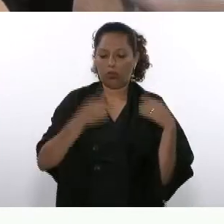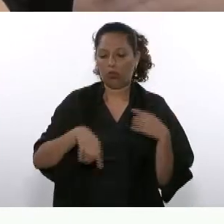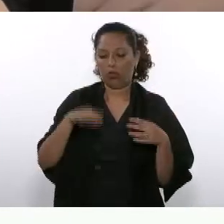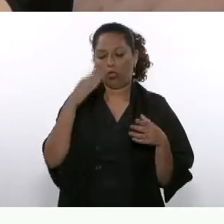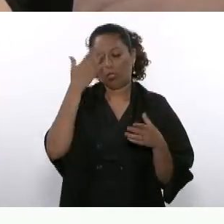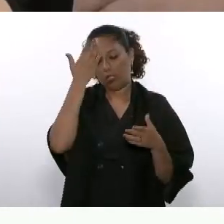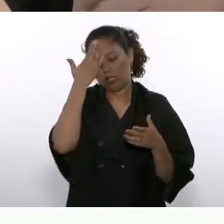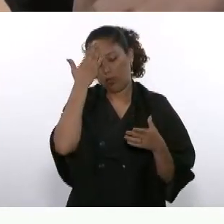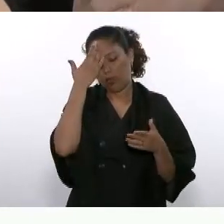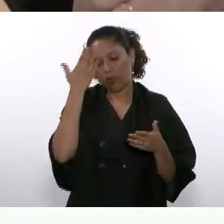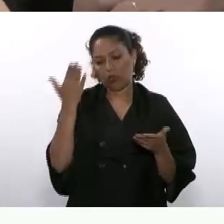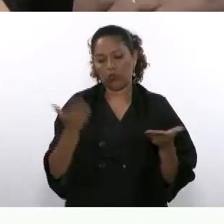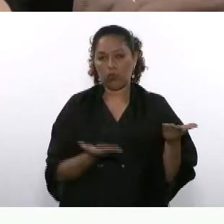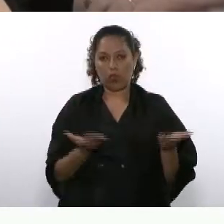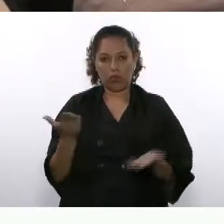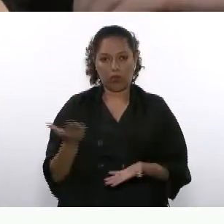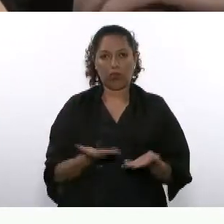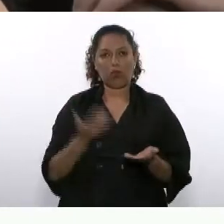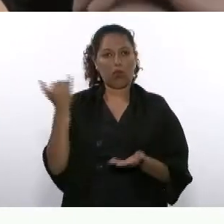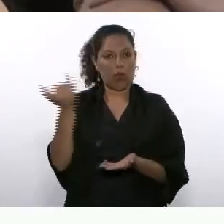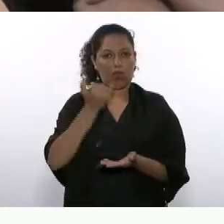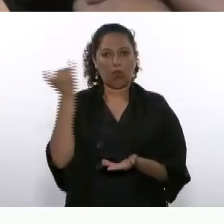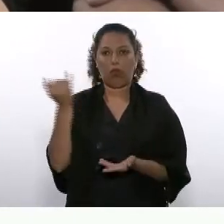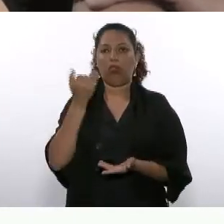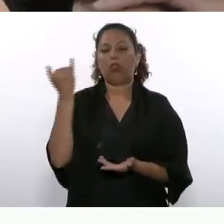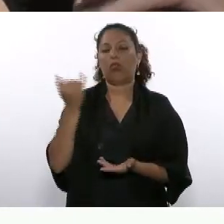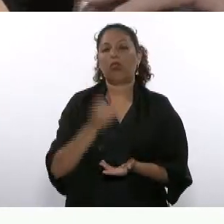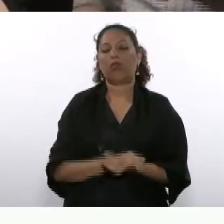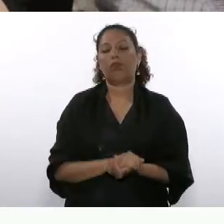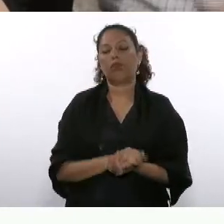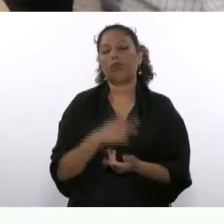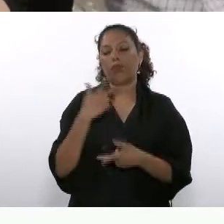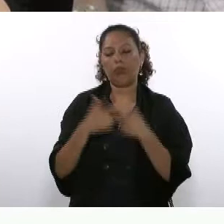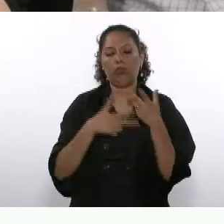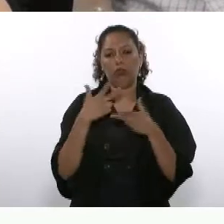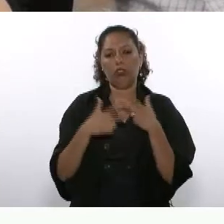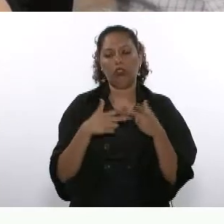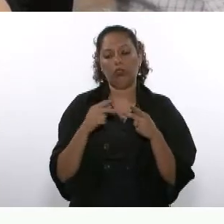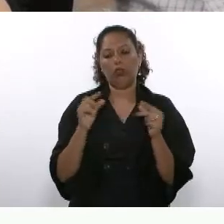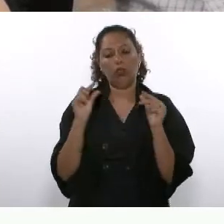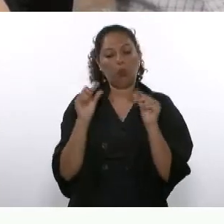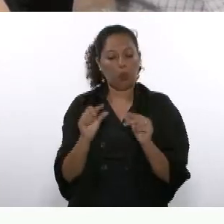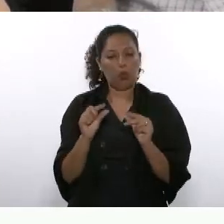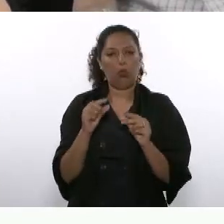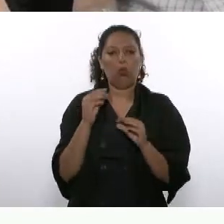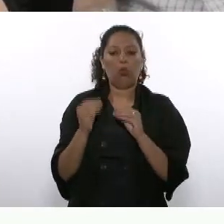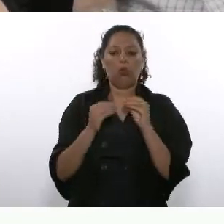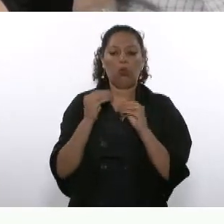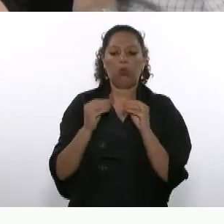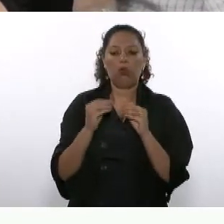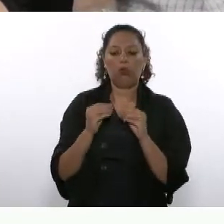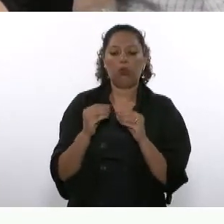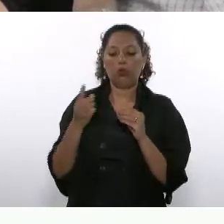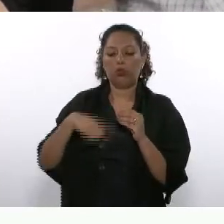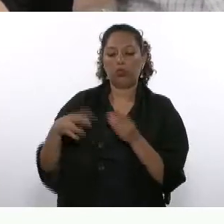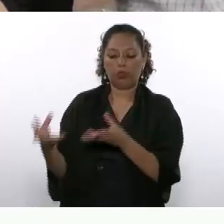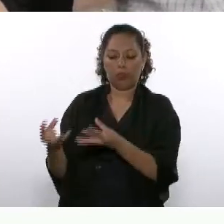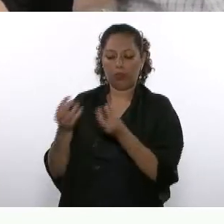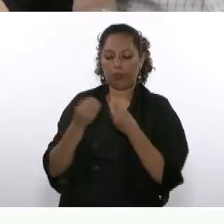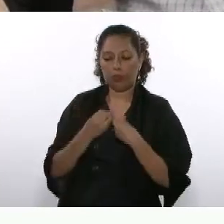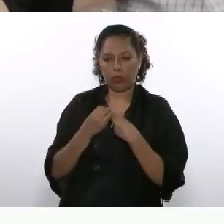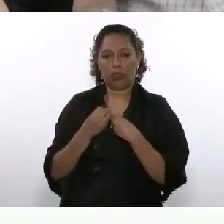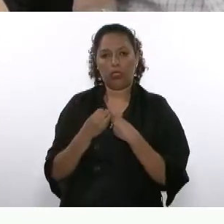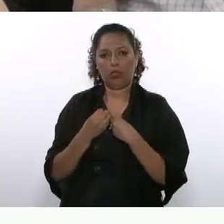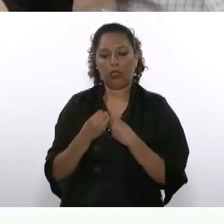o turismo nada é mais do serviço. Eu vou falar um pouquinho de como é que foi que a gente pegou a Secretaria de Estado de